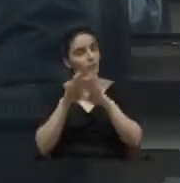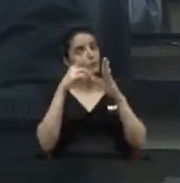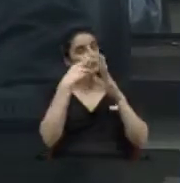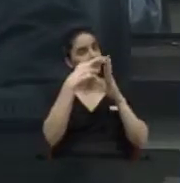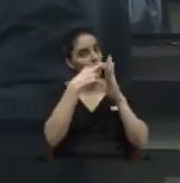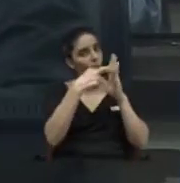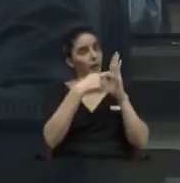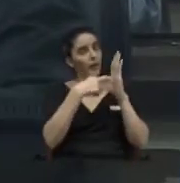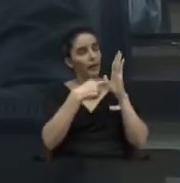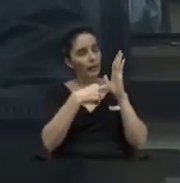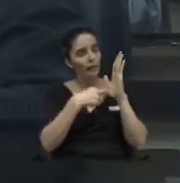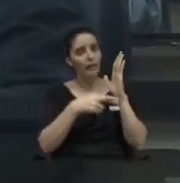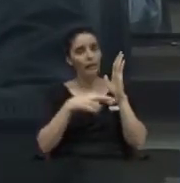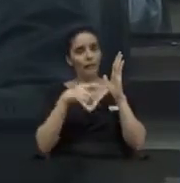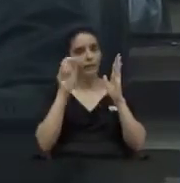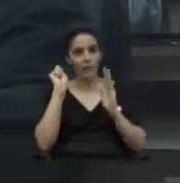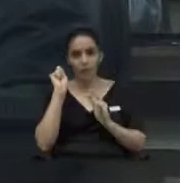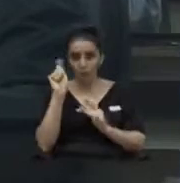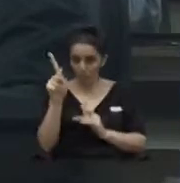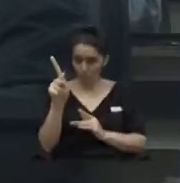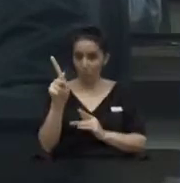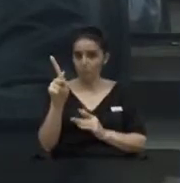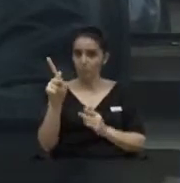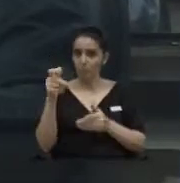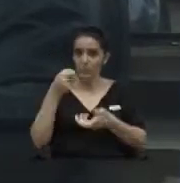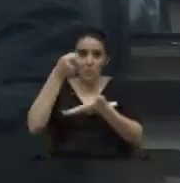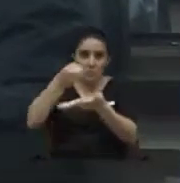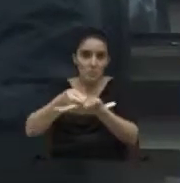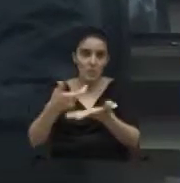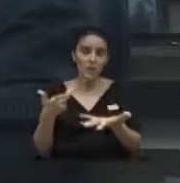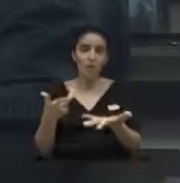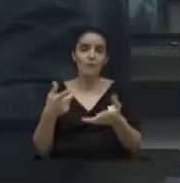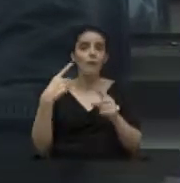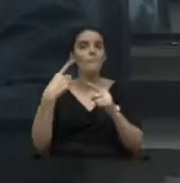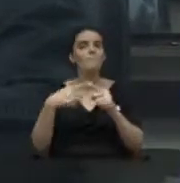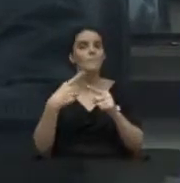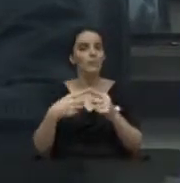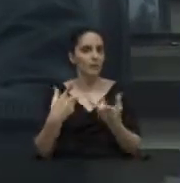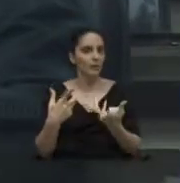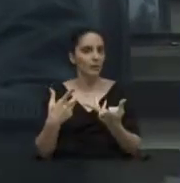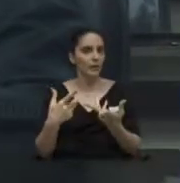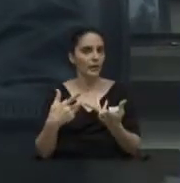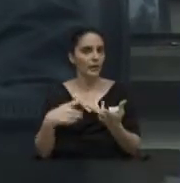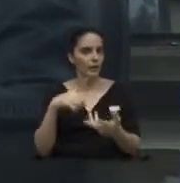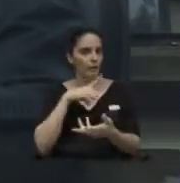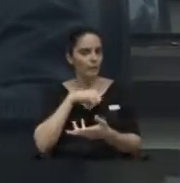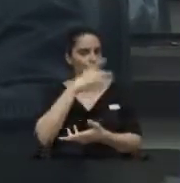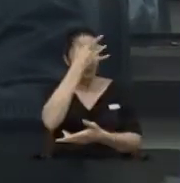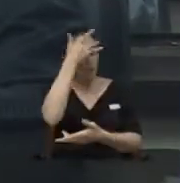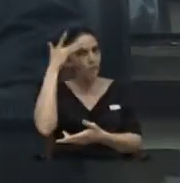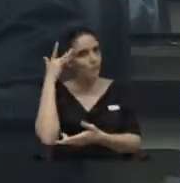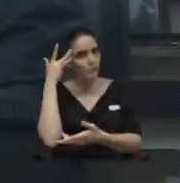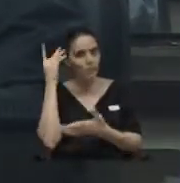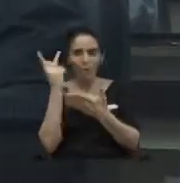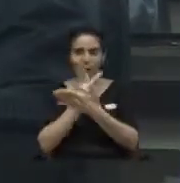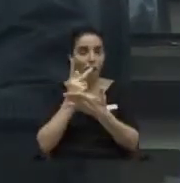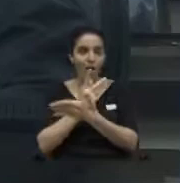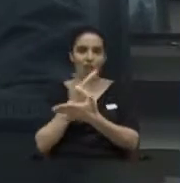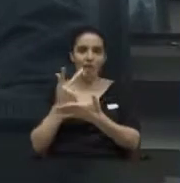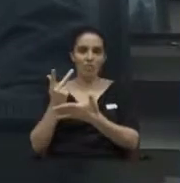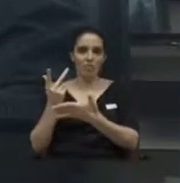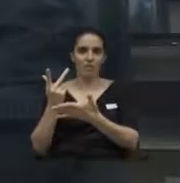aos benefícios que ele dá, né? Por quê? Porque ele estava totalmente aberto. Eu não